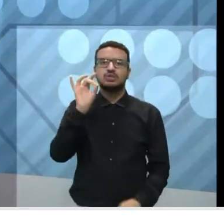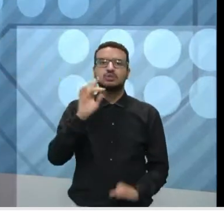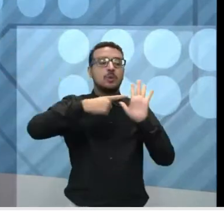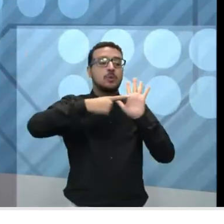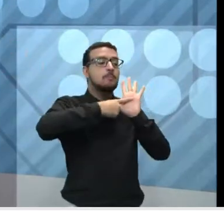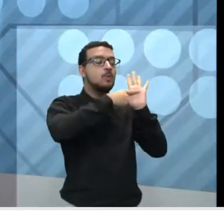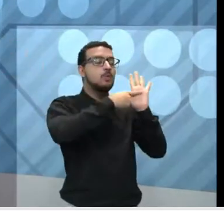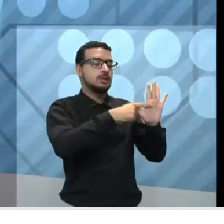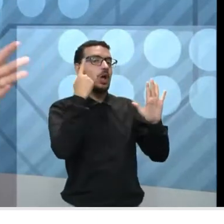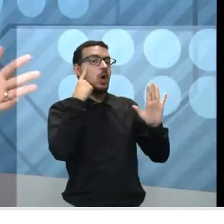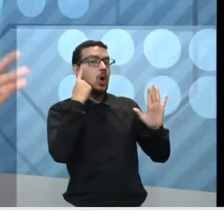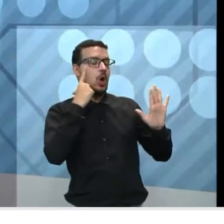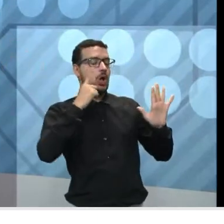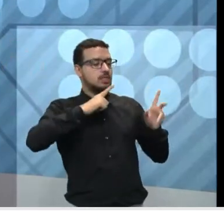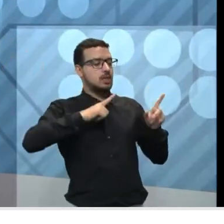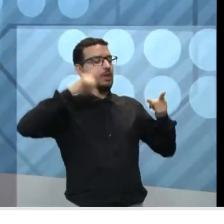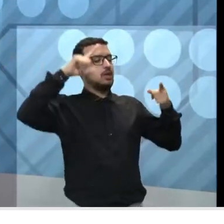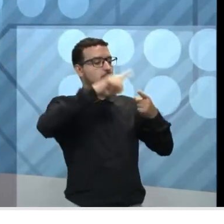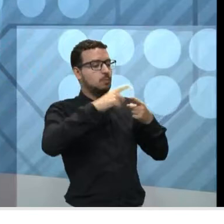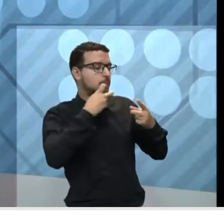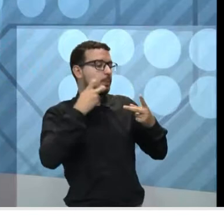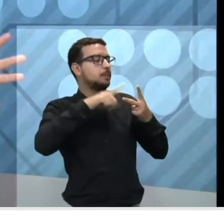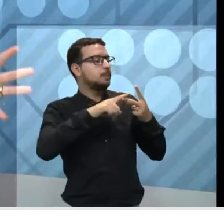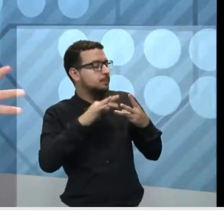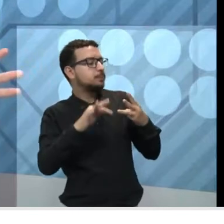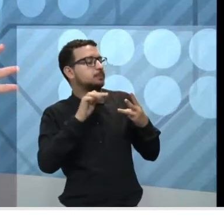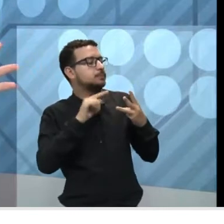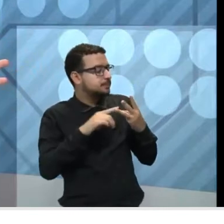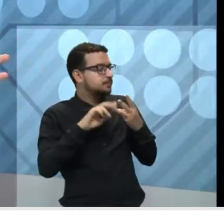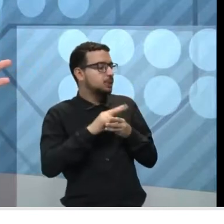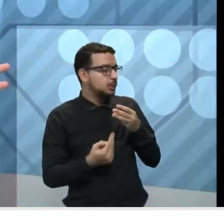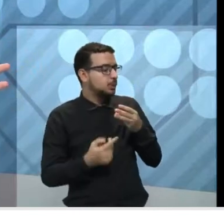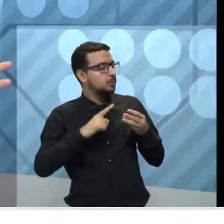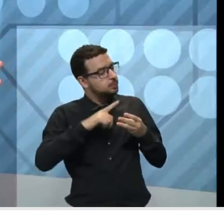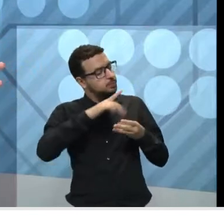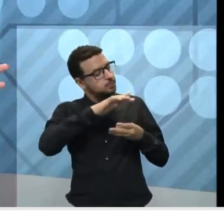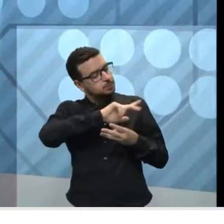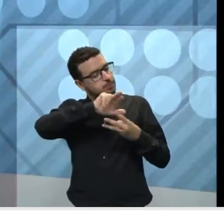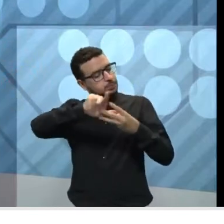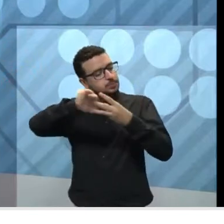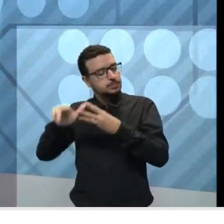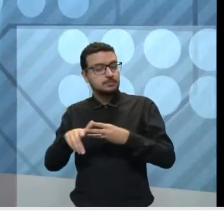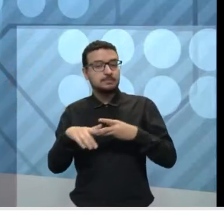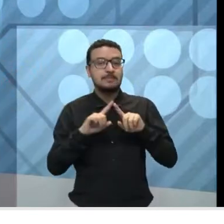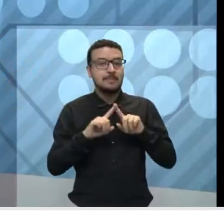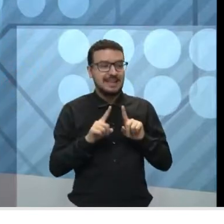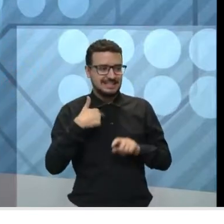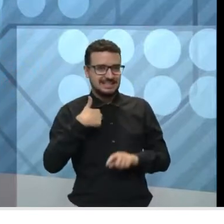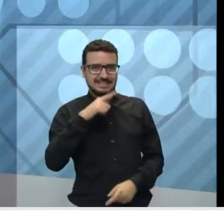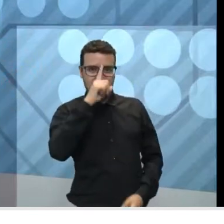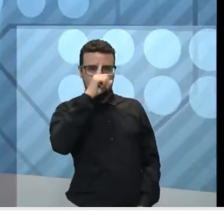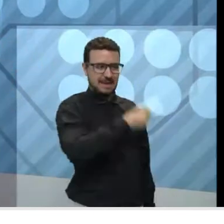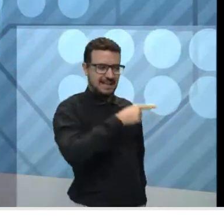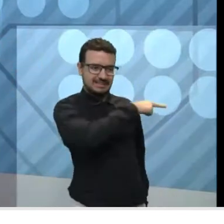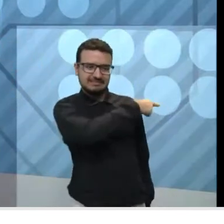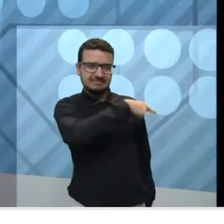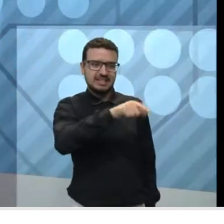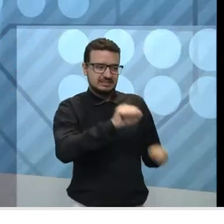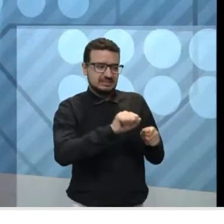as possibilidades, mas quem vai fazer a escolha não é de modo seguro, e isso que é importante, né? Os pais têm direito de